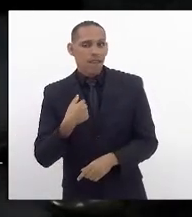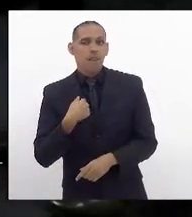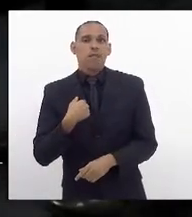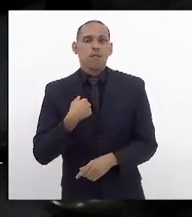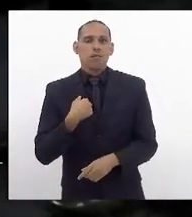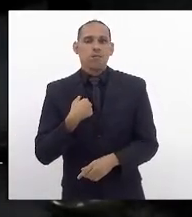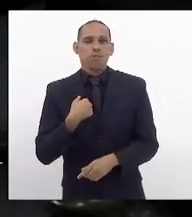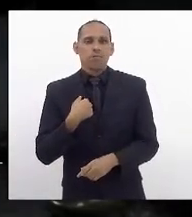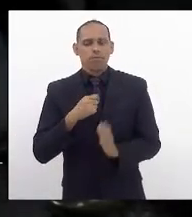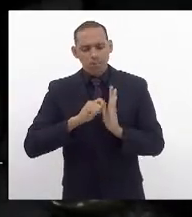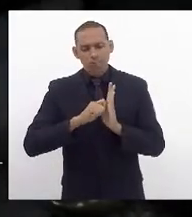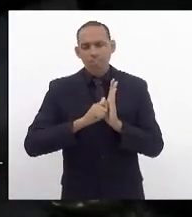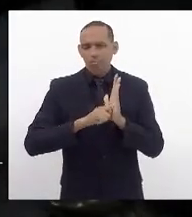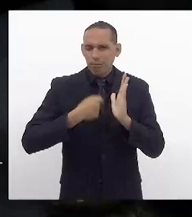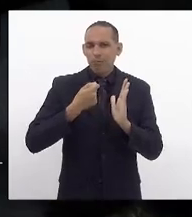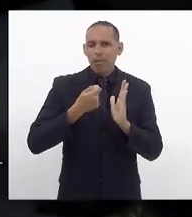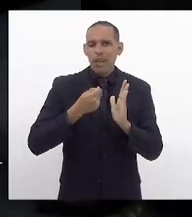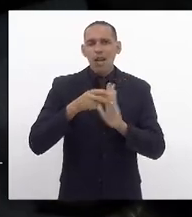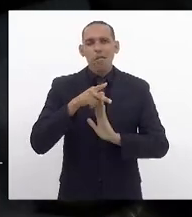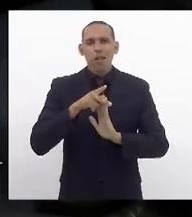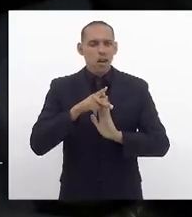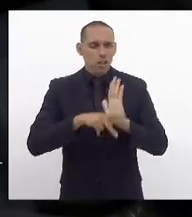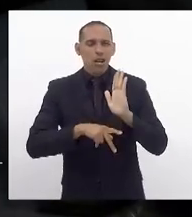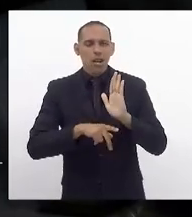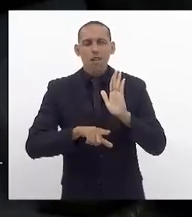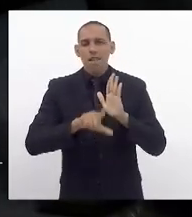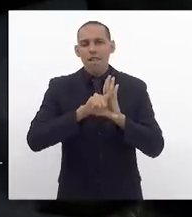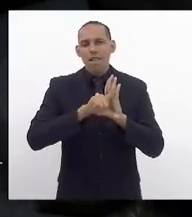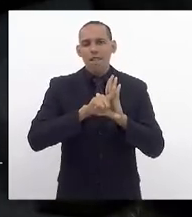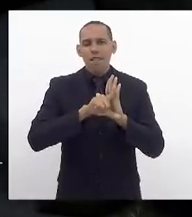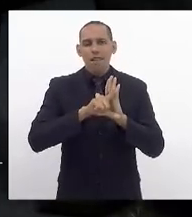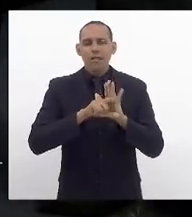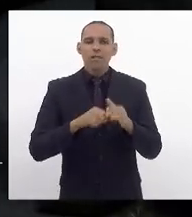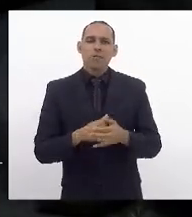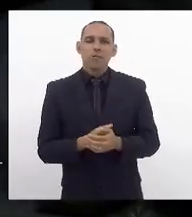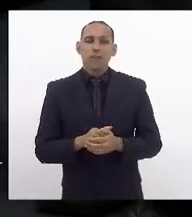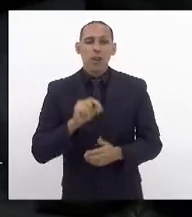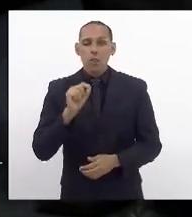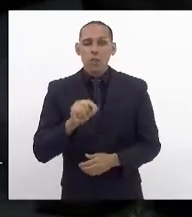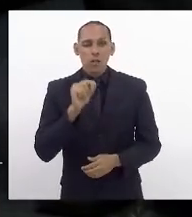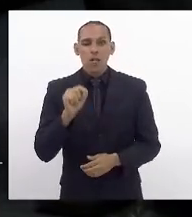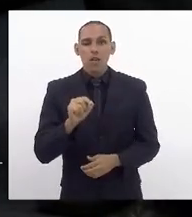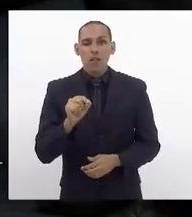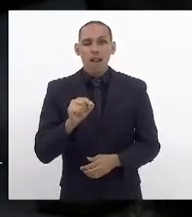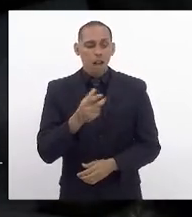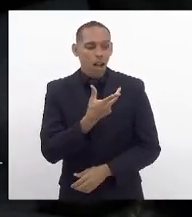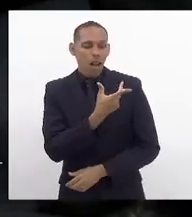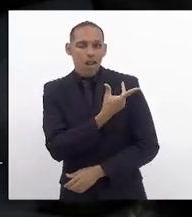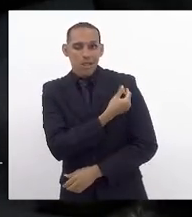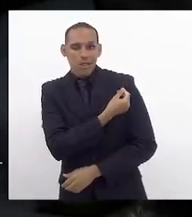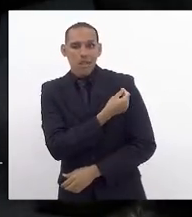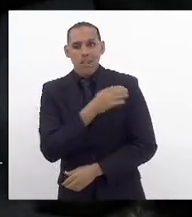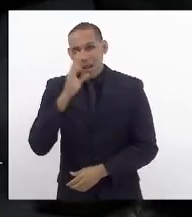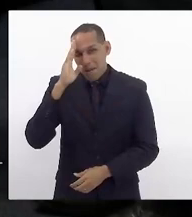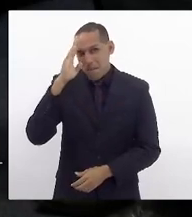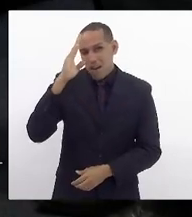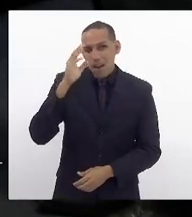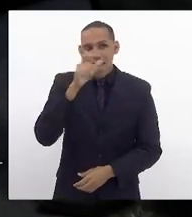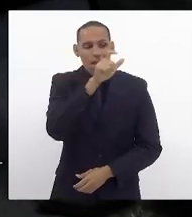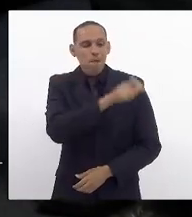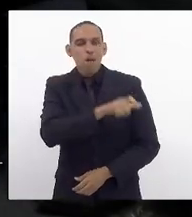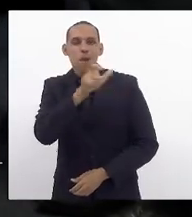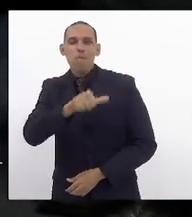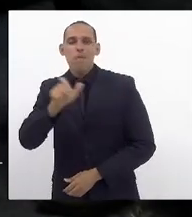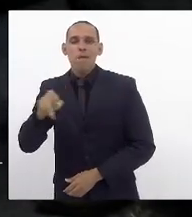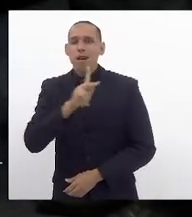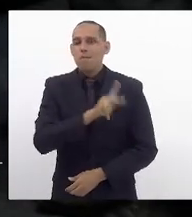Fui autora original do projeto de lei que deu a prioridade à vacinação aos professores, porque sei